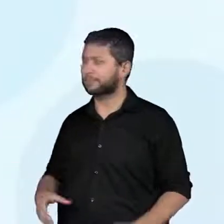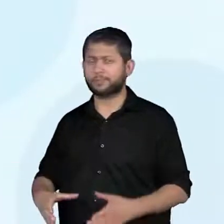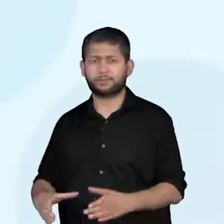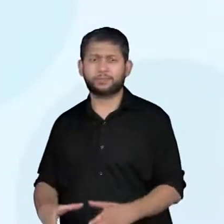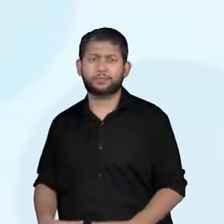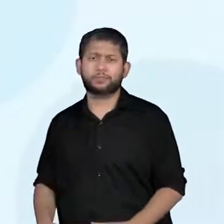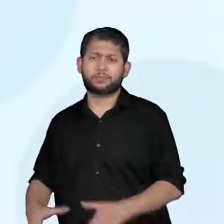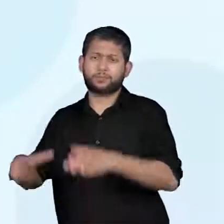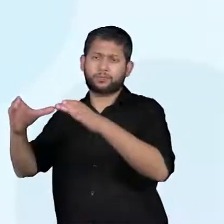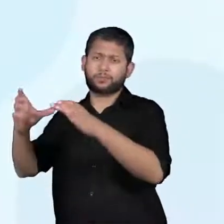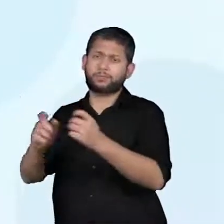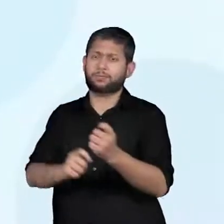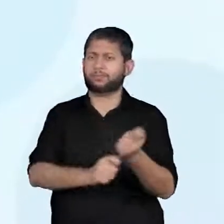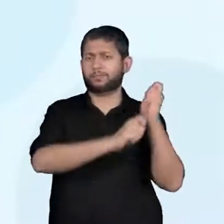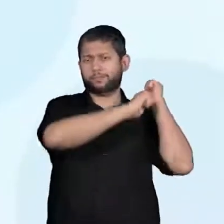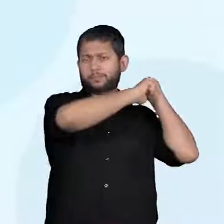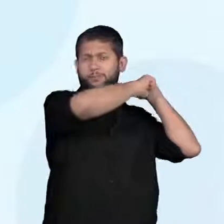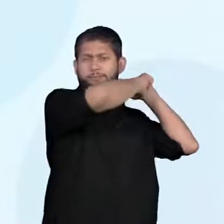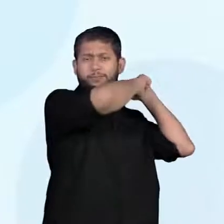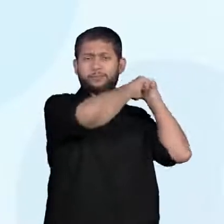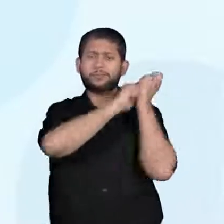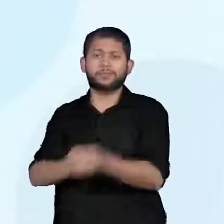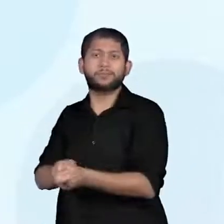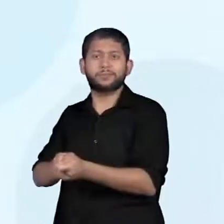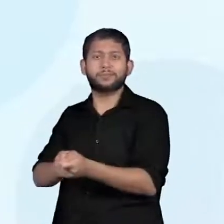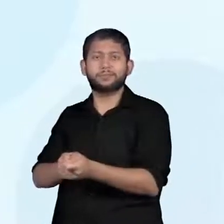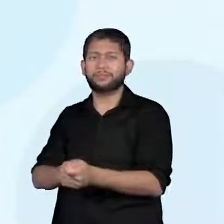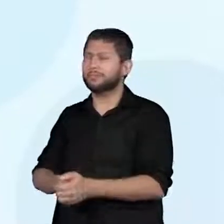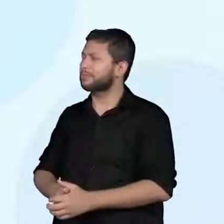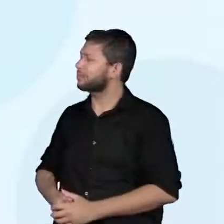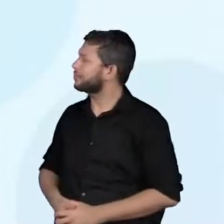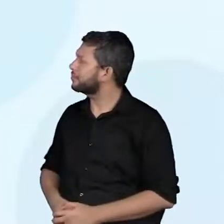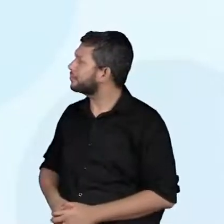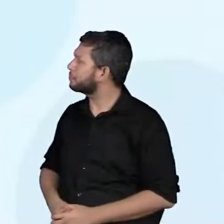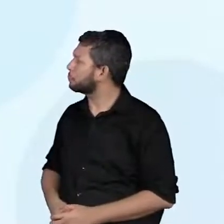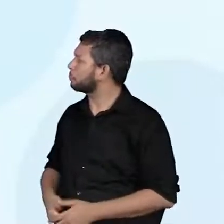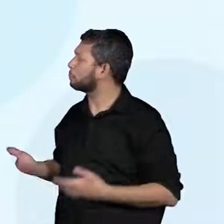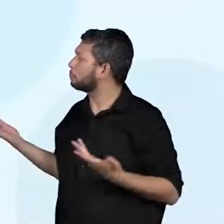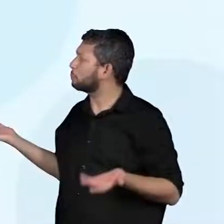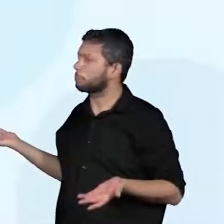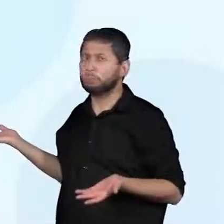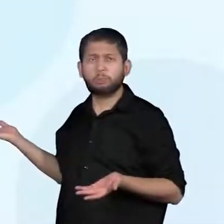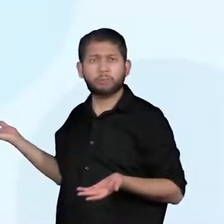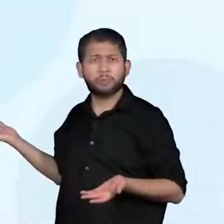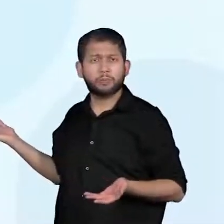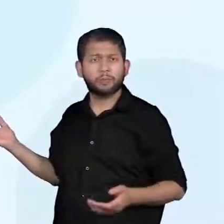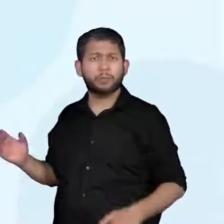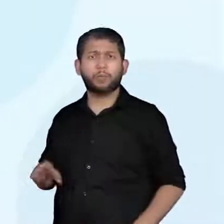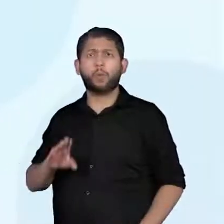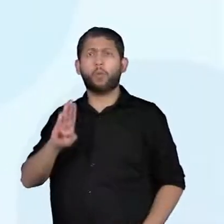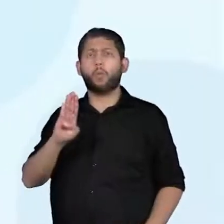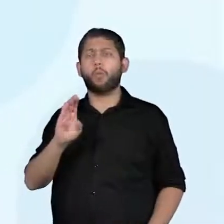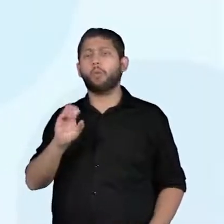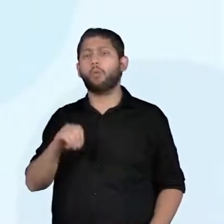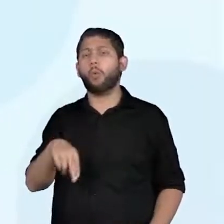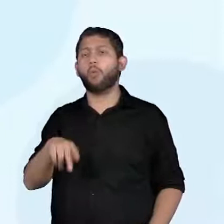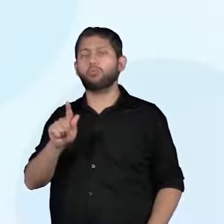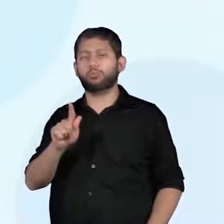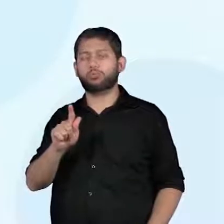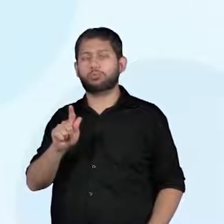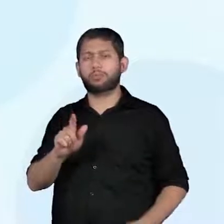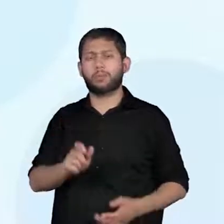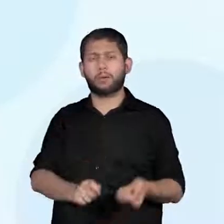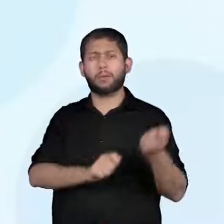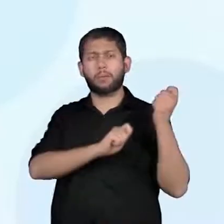hein? Podemos visualizar aí uma imagem, temos uma lixeira de alumínio ali, não é? E